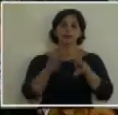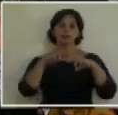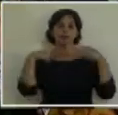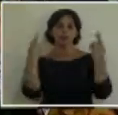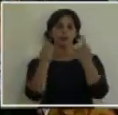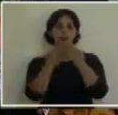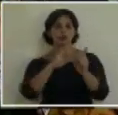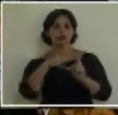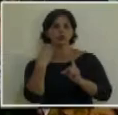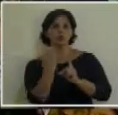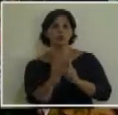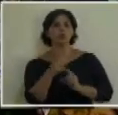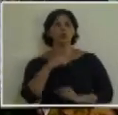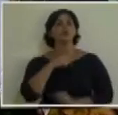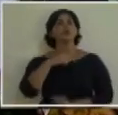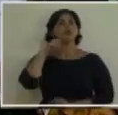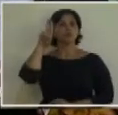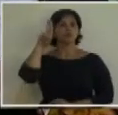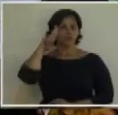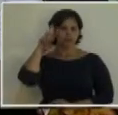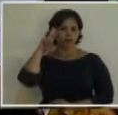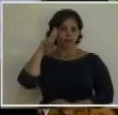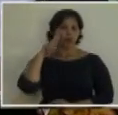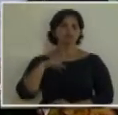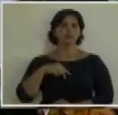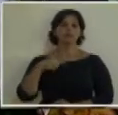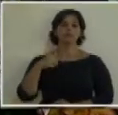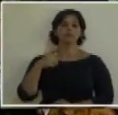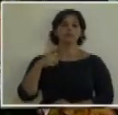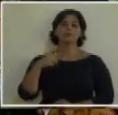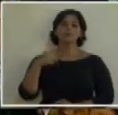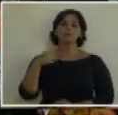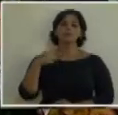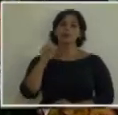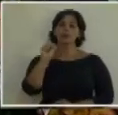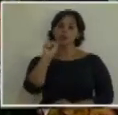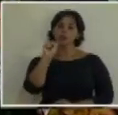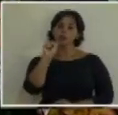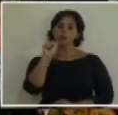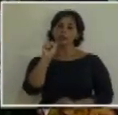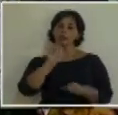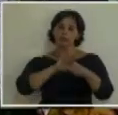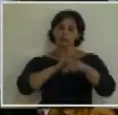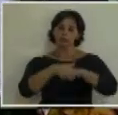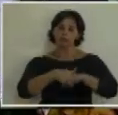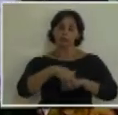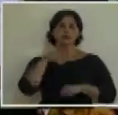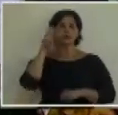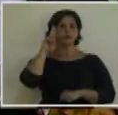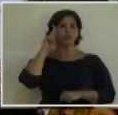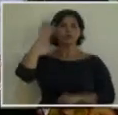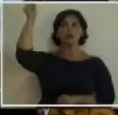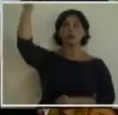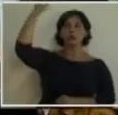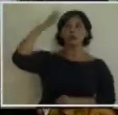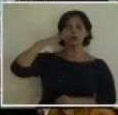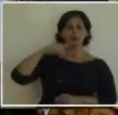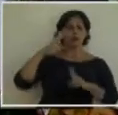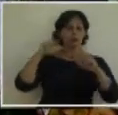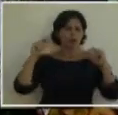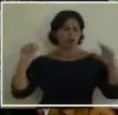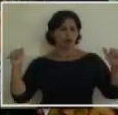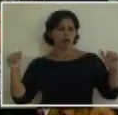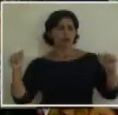acontecem às segundas-feiras, às 20 horas, segunda-feira com graça. Nunca mais a